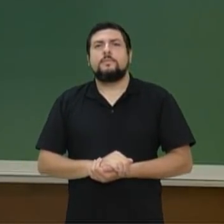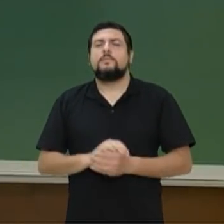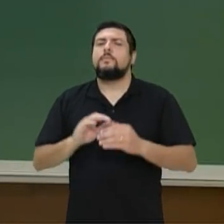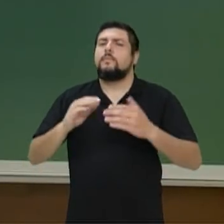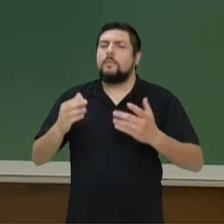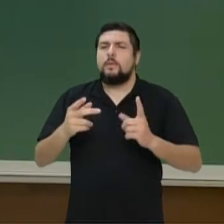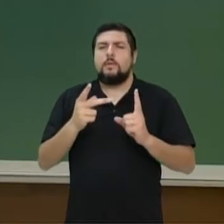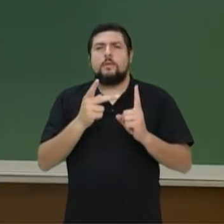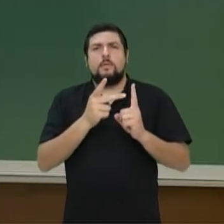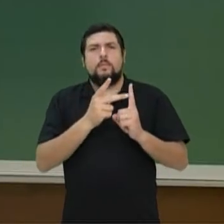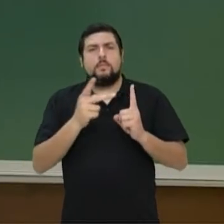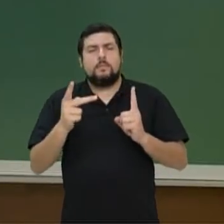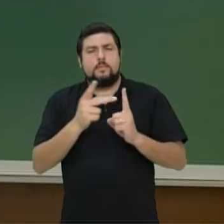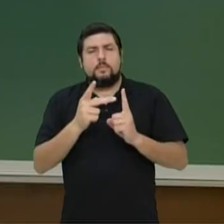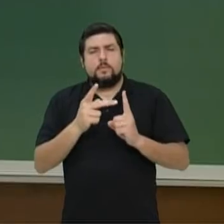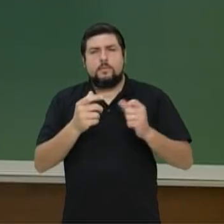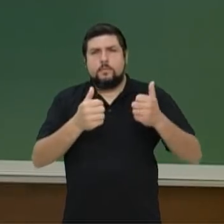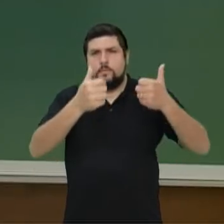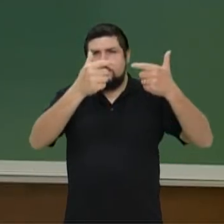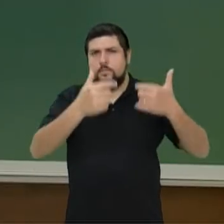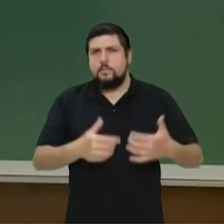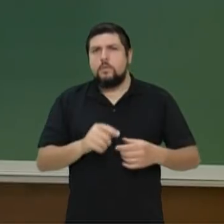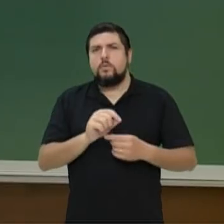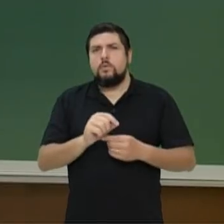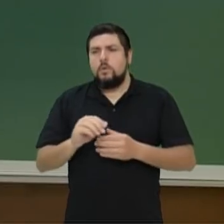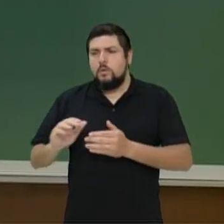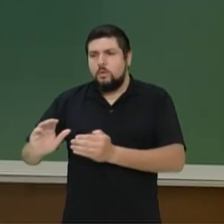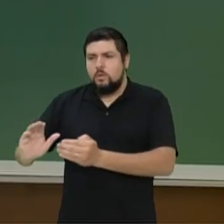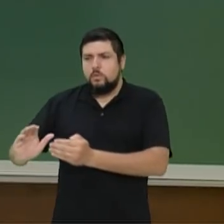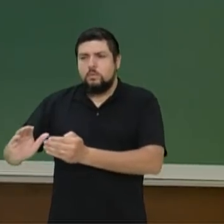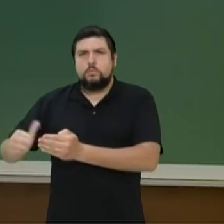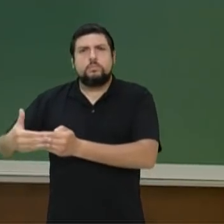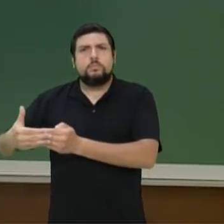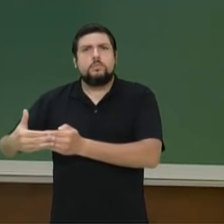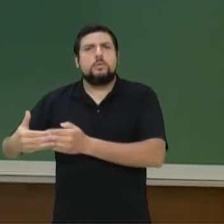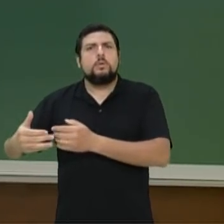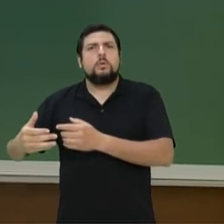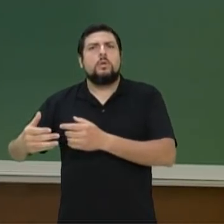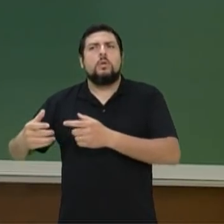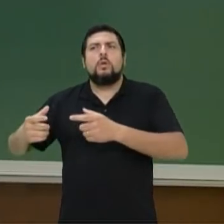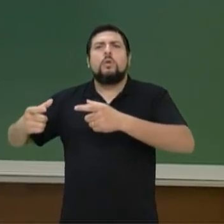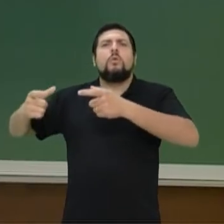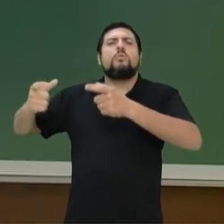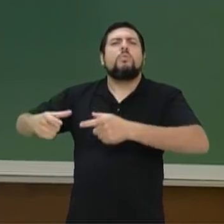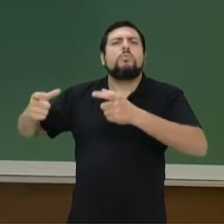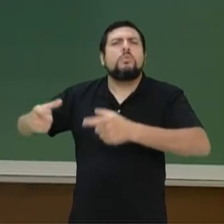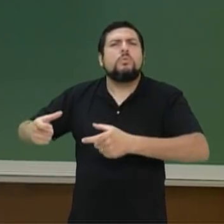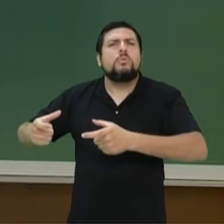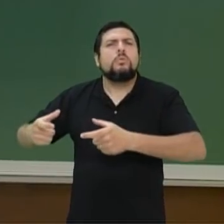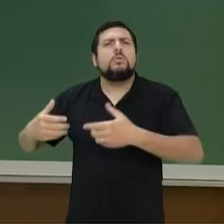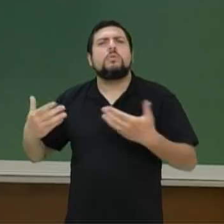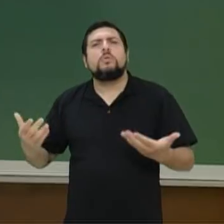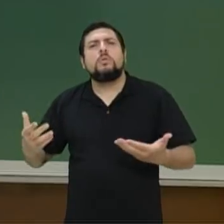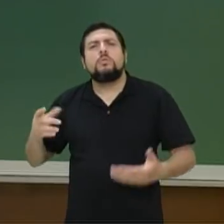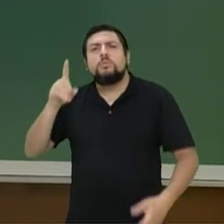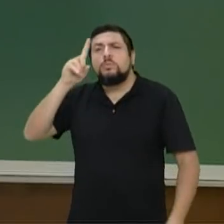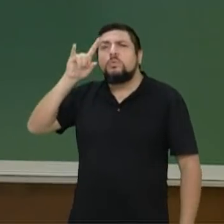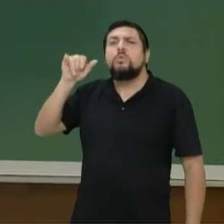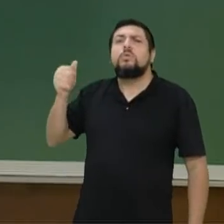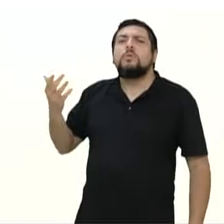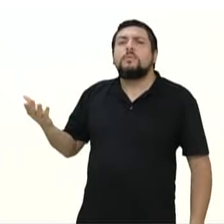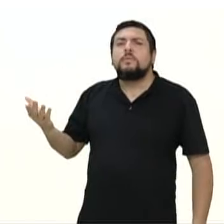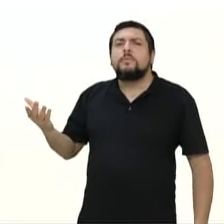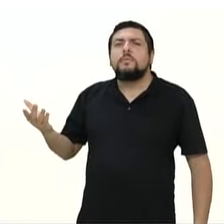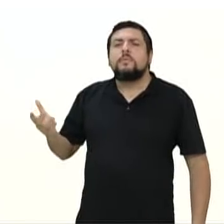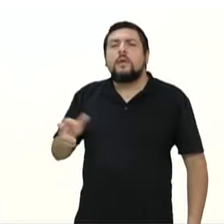parágrafo acima, o encerramento do lixão ocorreu onde e quando? Vamos